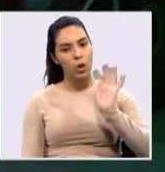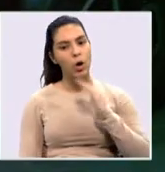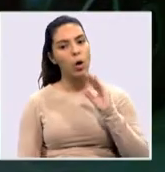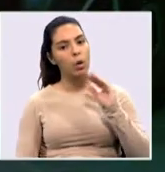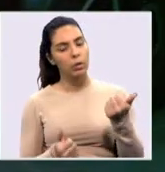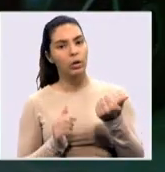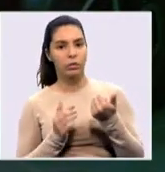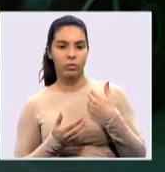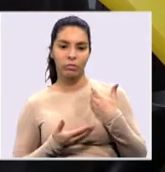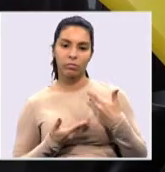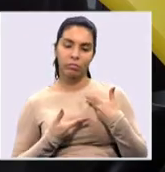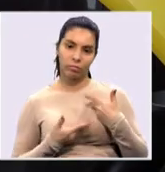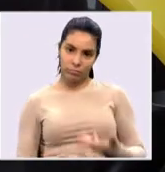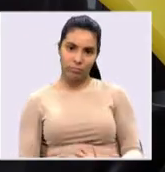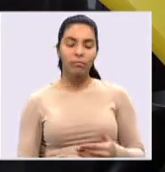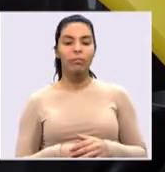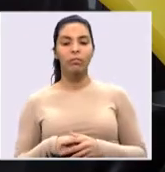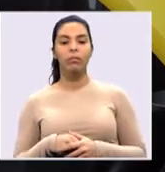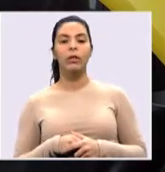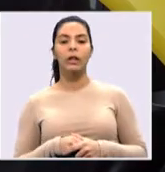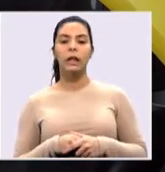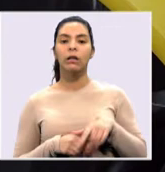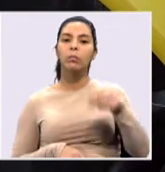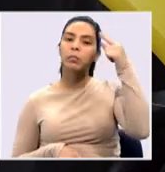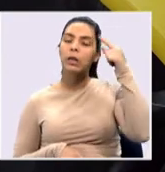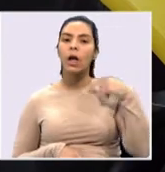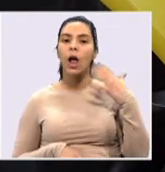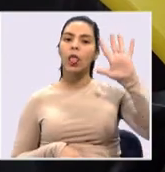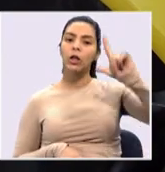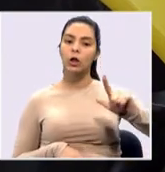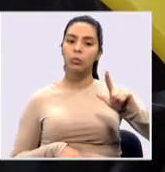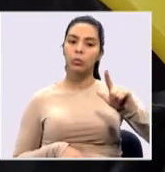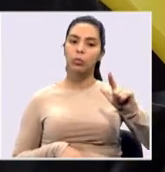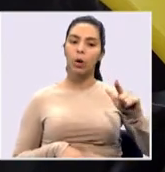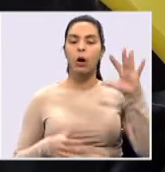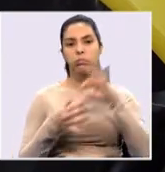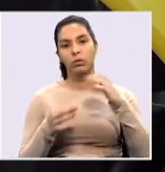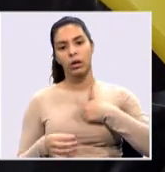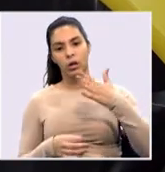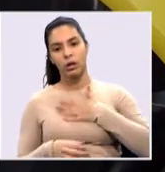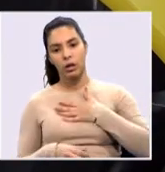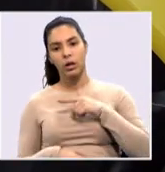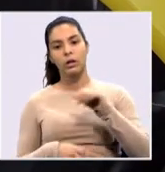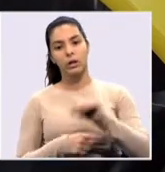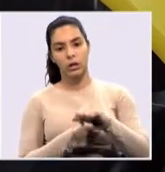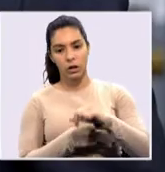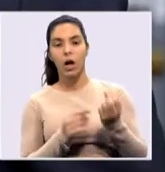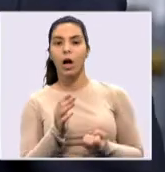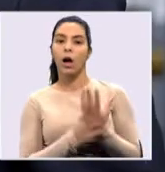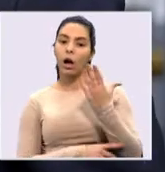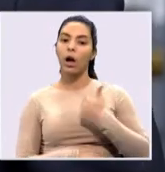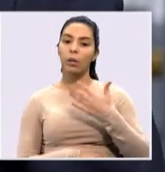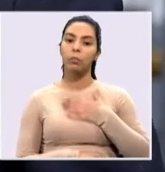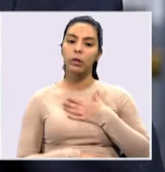Olá, Djalmo. Obrigado por nos receberes cá na Live Electric Tours. É mais fácil conhecer a cidade de Lisboa com a Live Electric Tours? A Live Electric